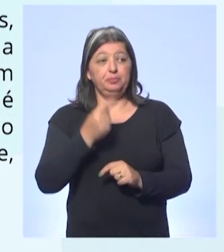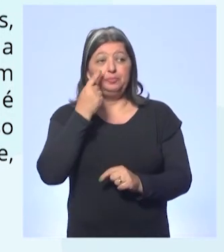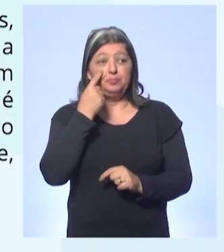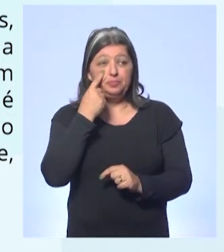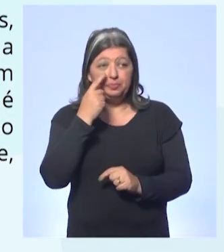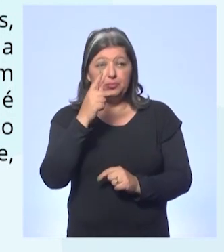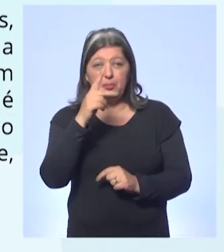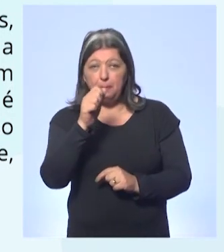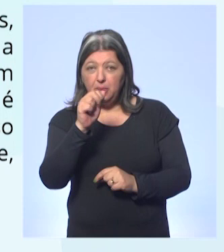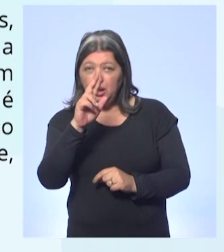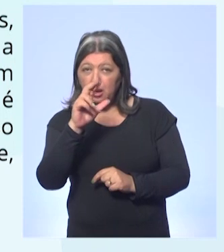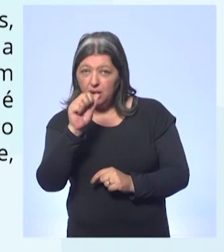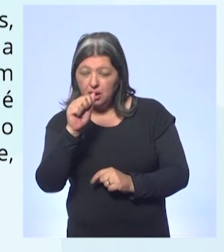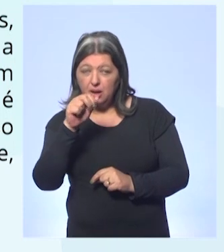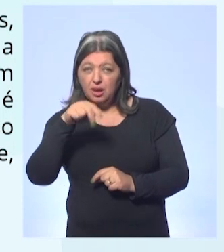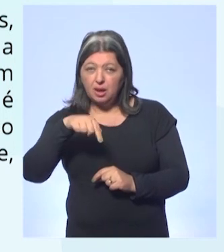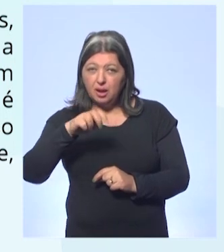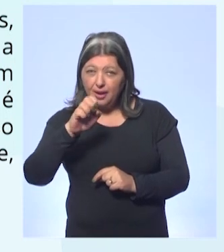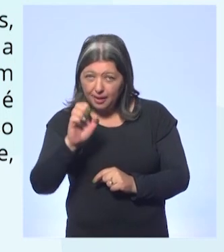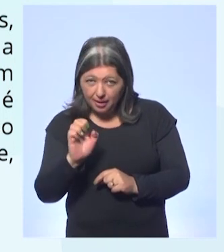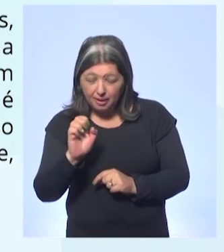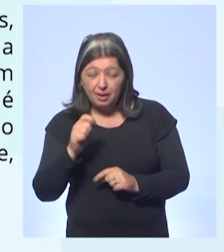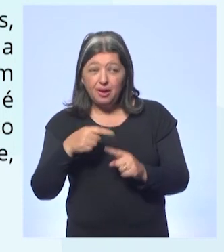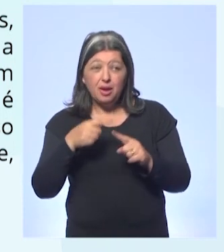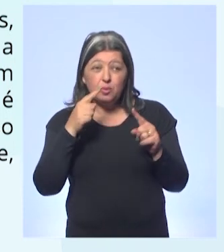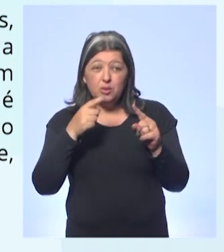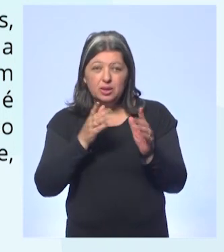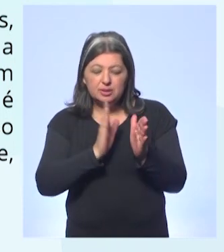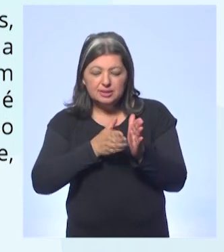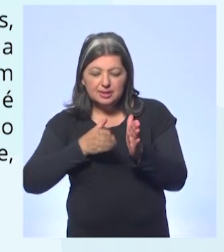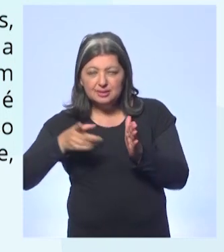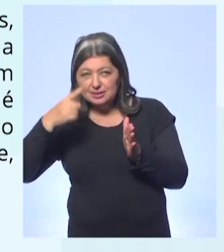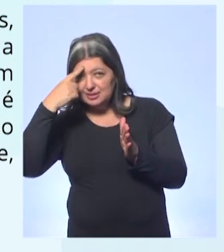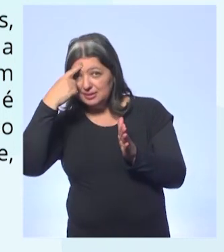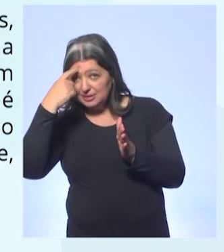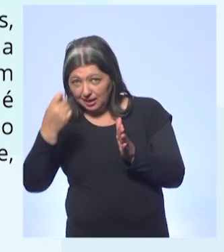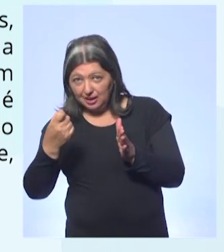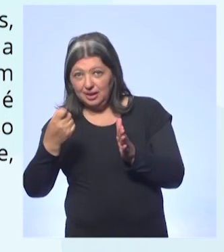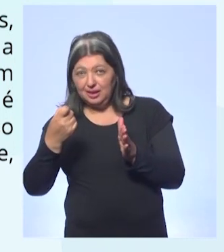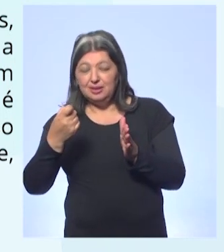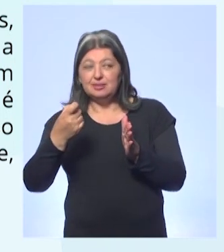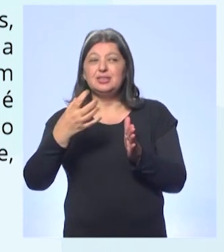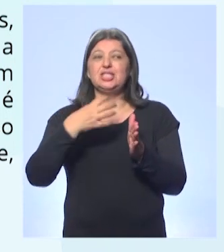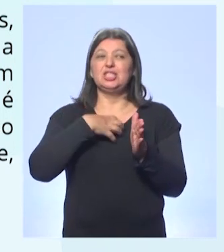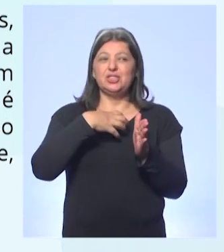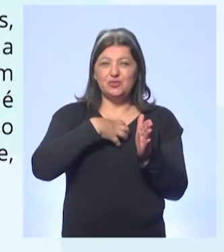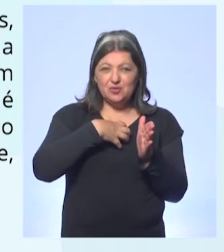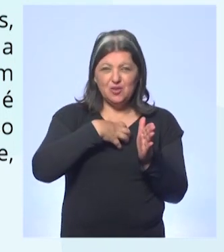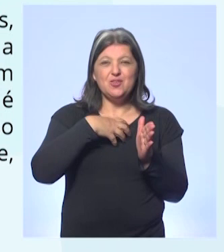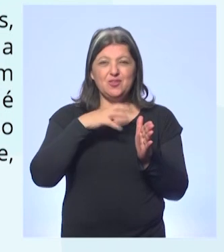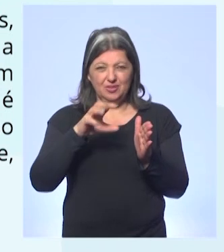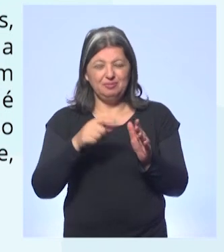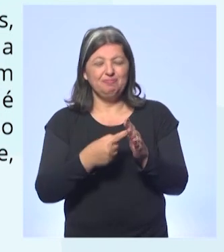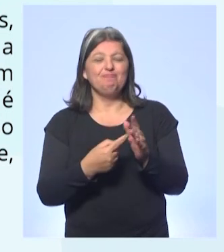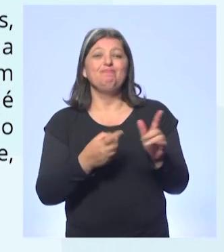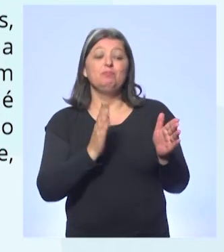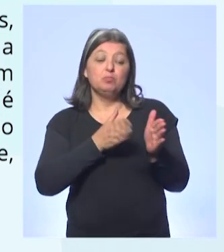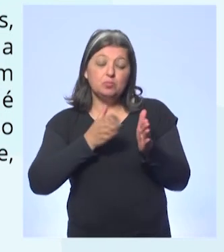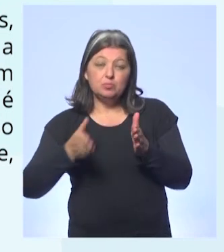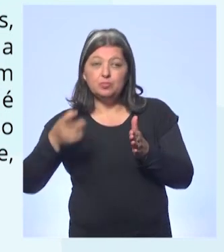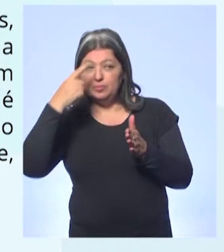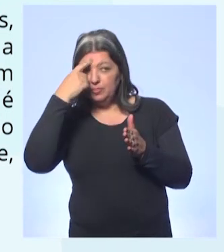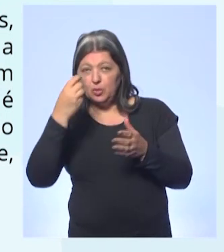para que, olha, dando sequência à ideia, desta forma, também dando sequência à ideia